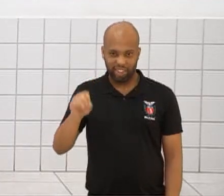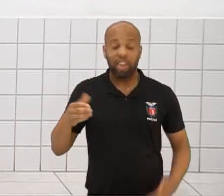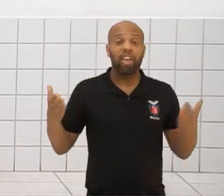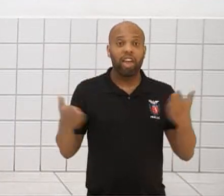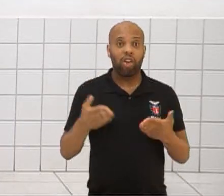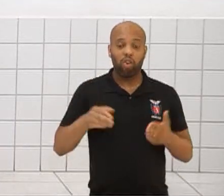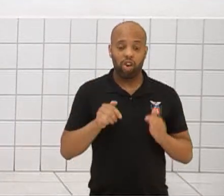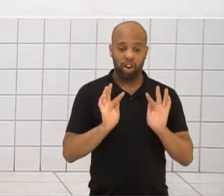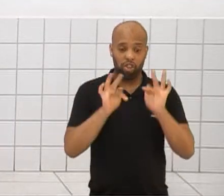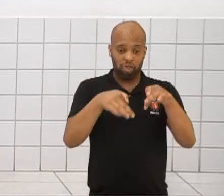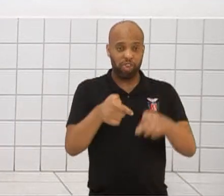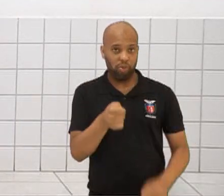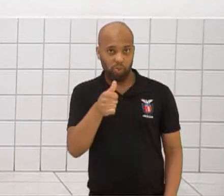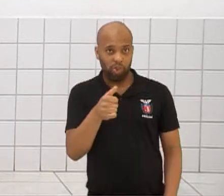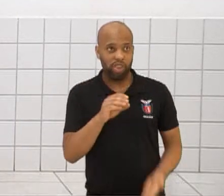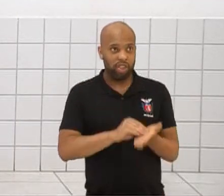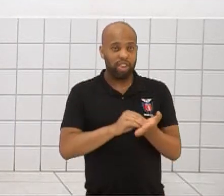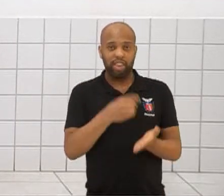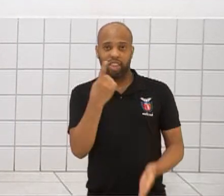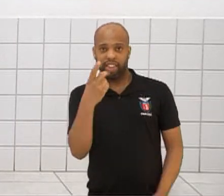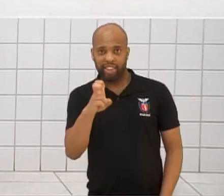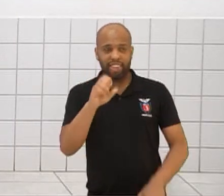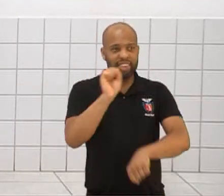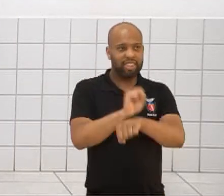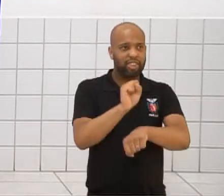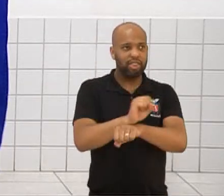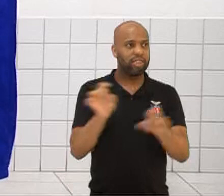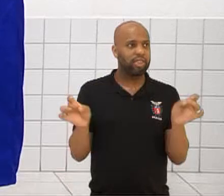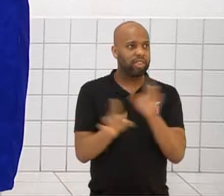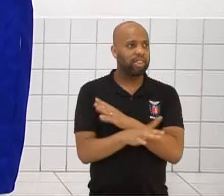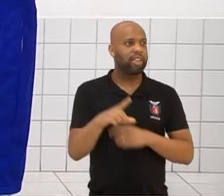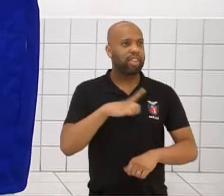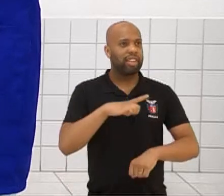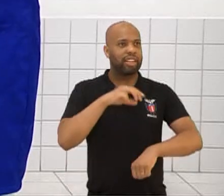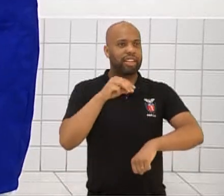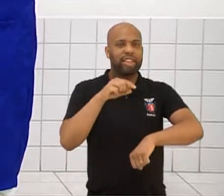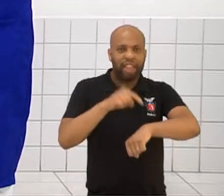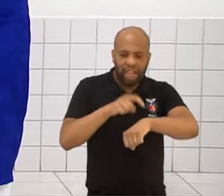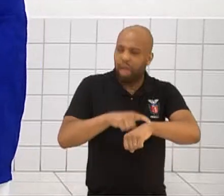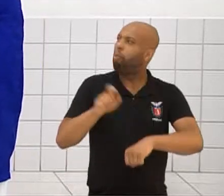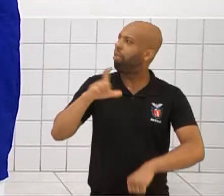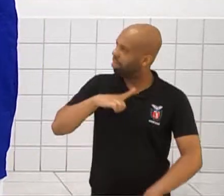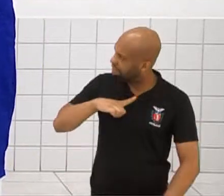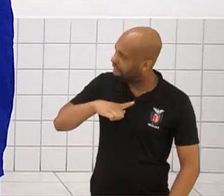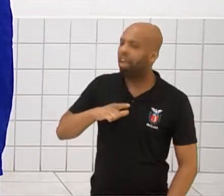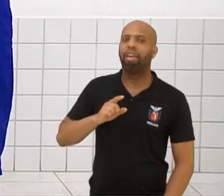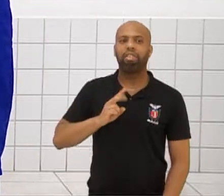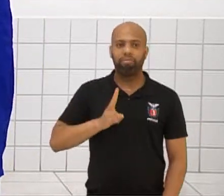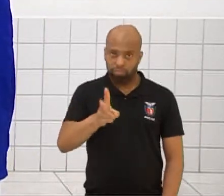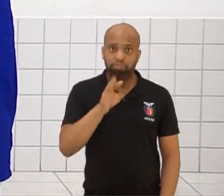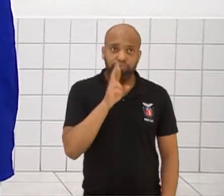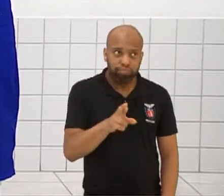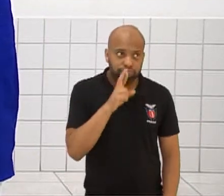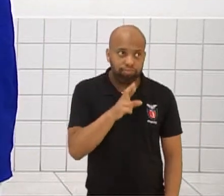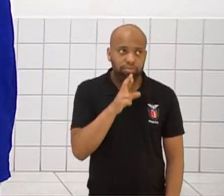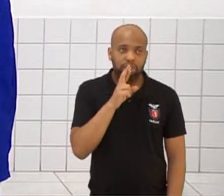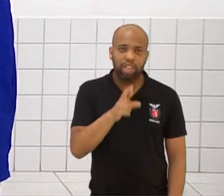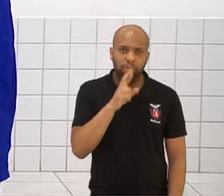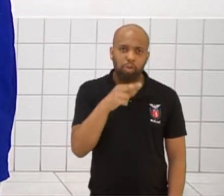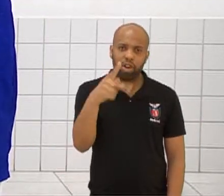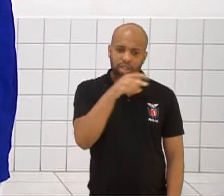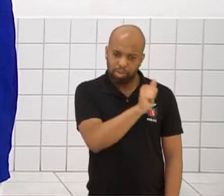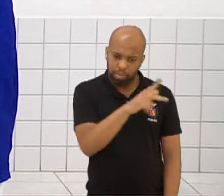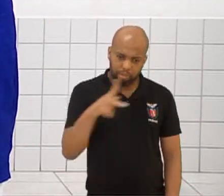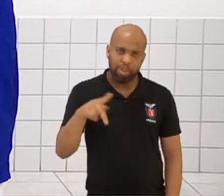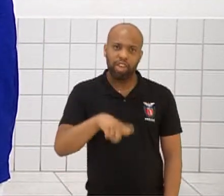no finalzinho, ainda faltam 15 segundinhos para terminar. Temos um tempinho ainda? Temos mais um tempinho. Então vamos lá respondendo, pega ali, já vai lá,